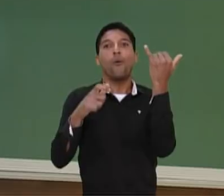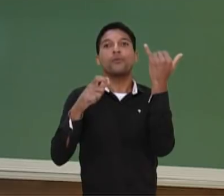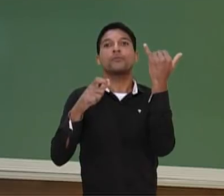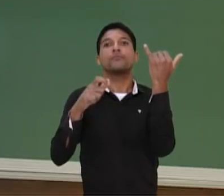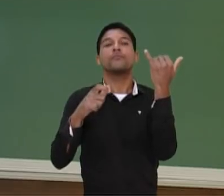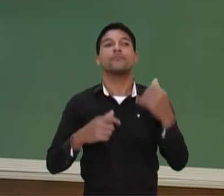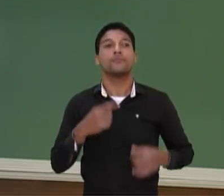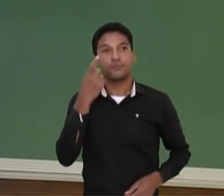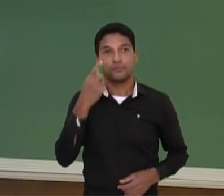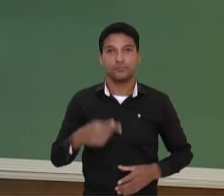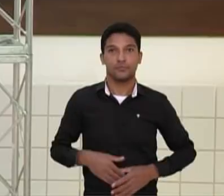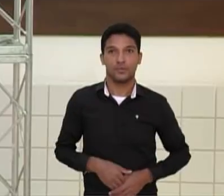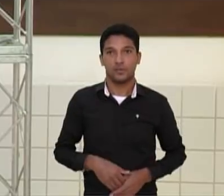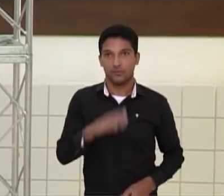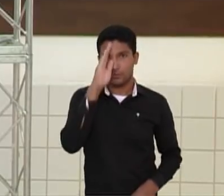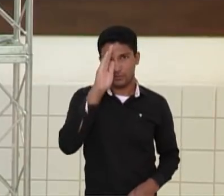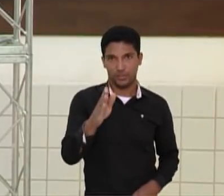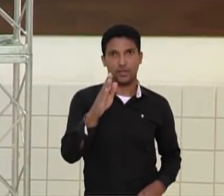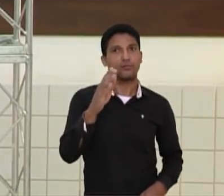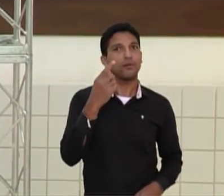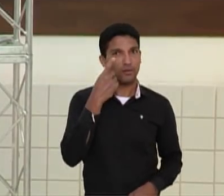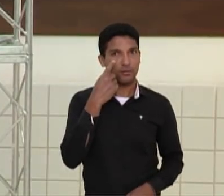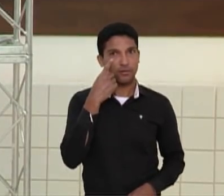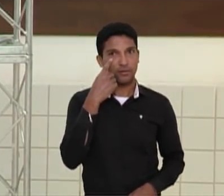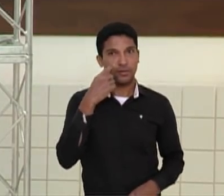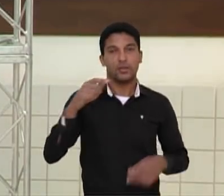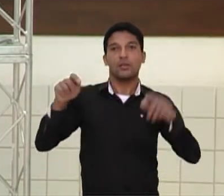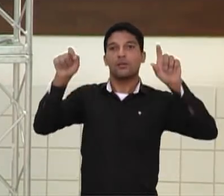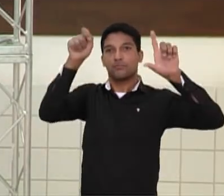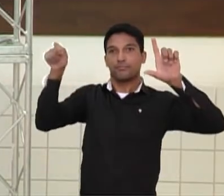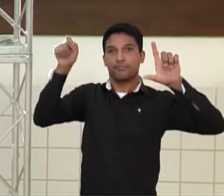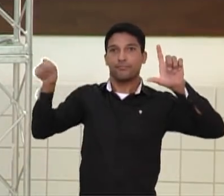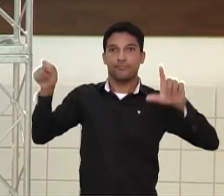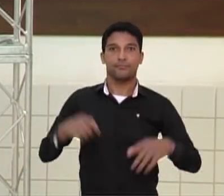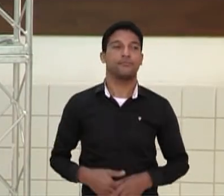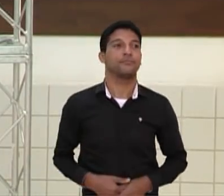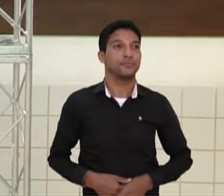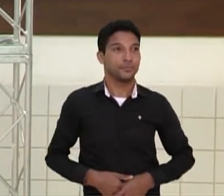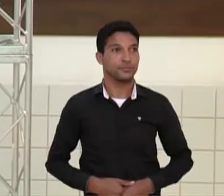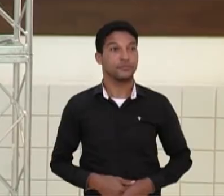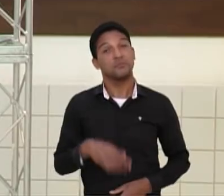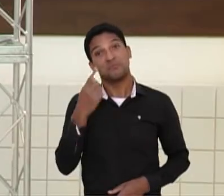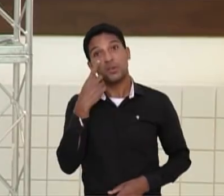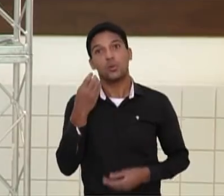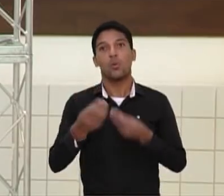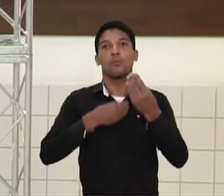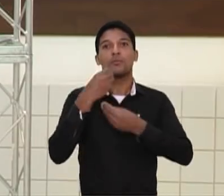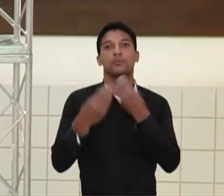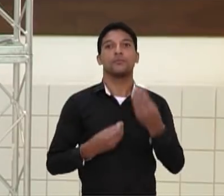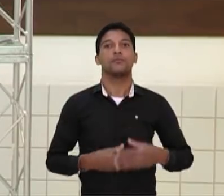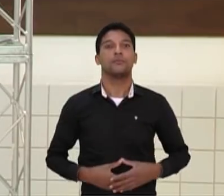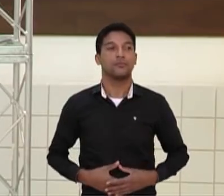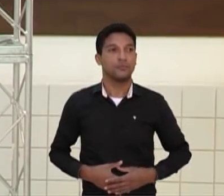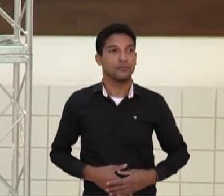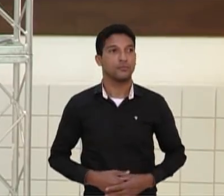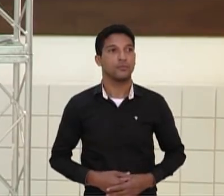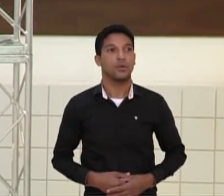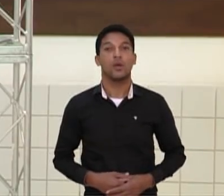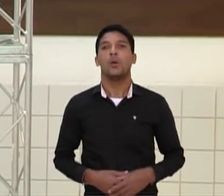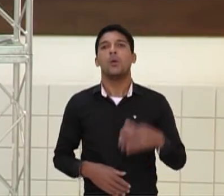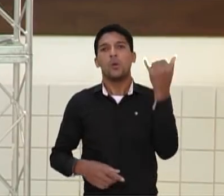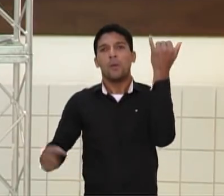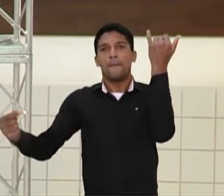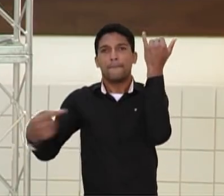Então, eu vou direto aqui, né, para o quadro. Vamos ver o seguinte, ó. Que ponto é